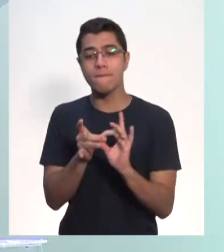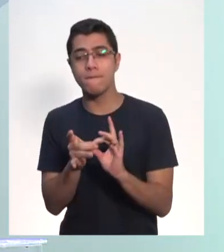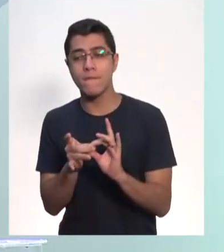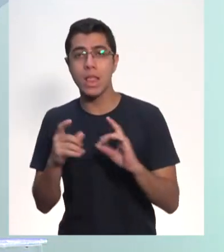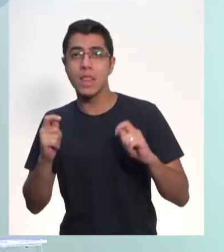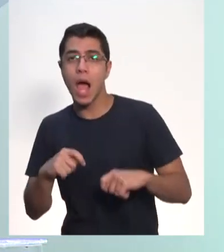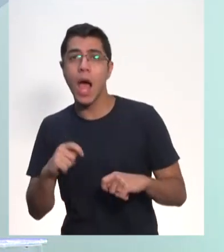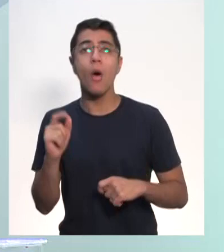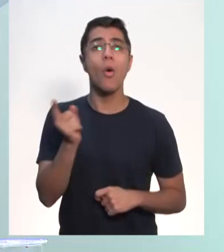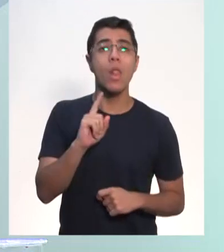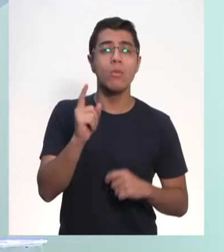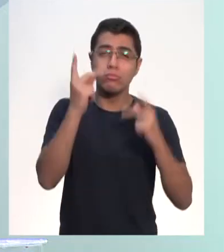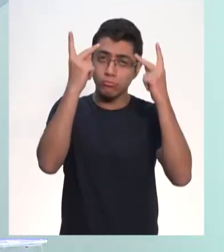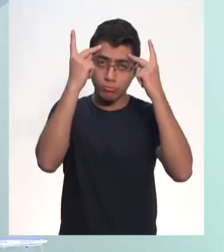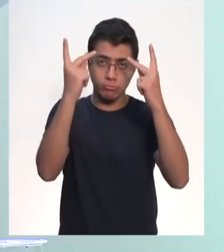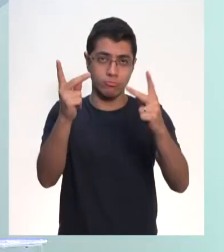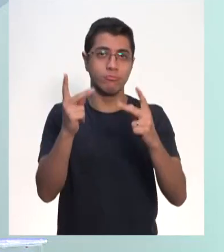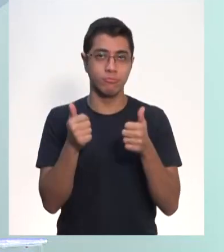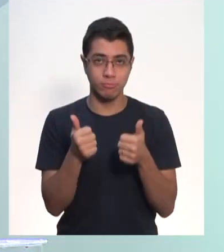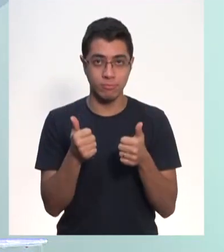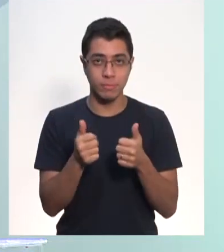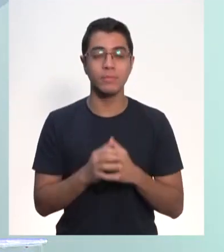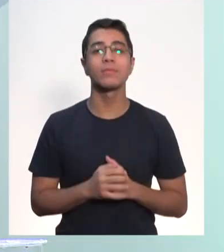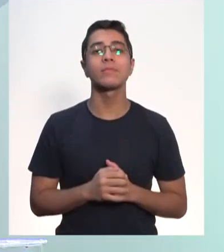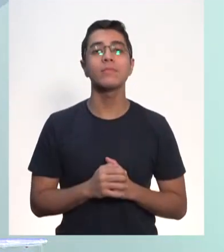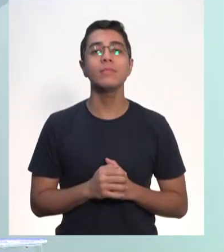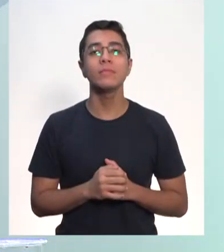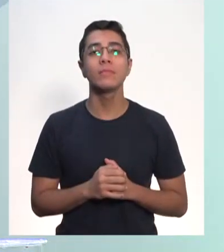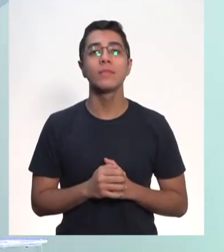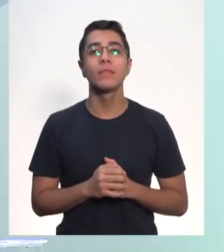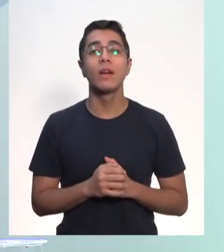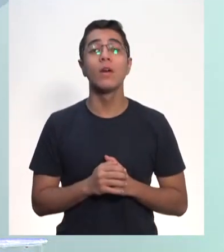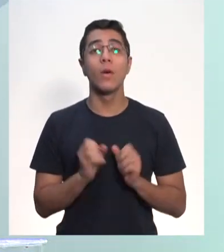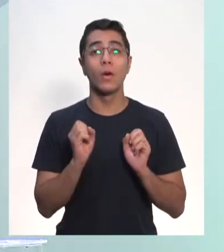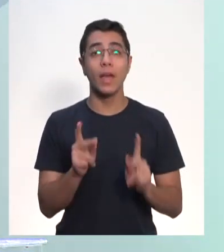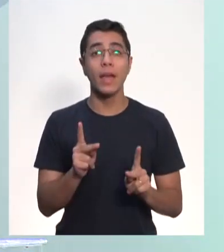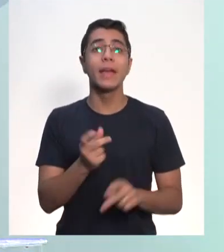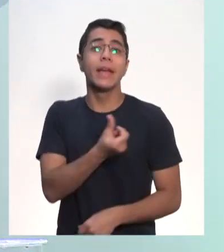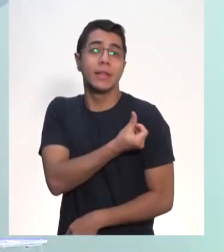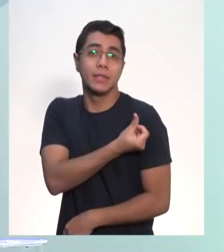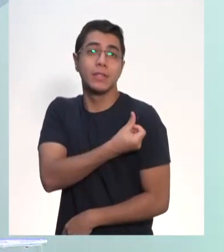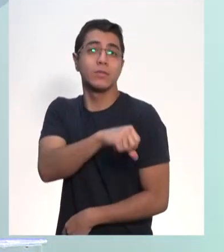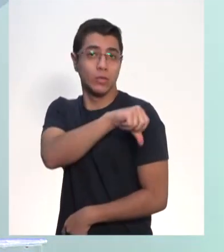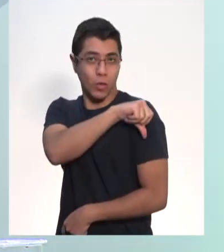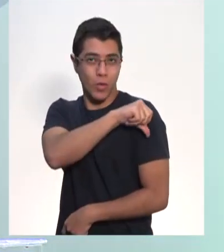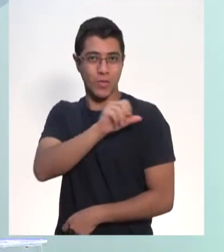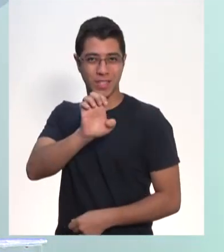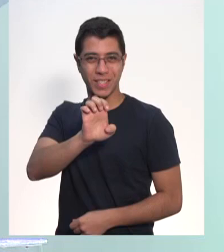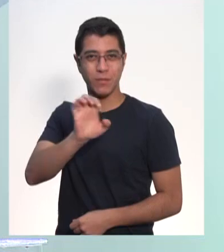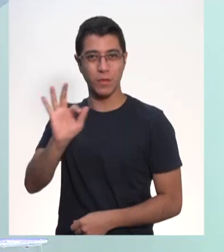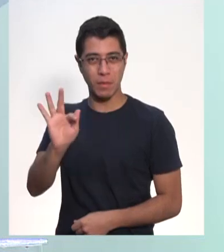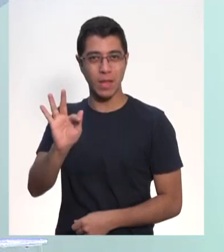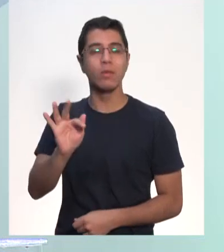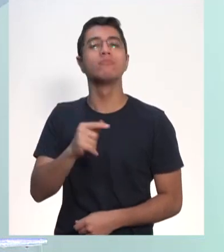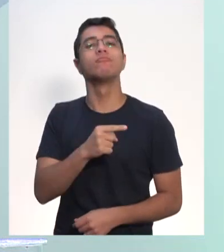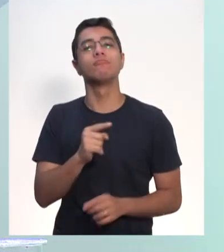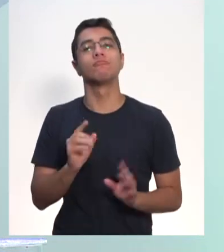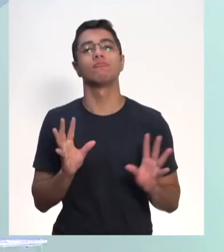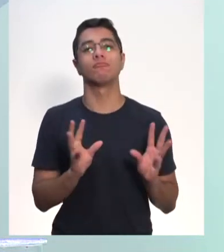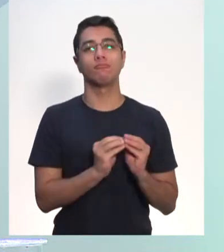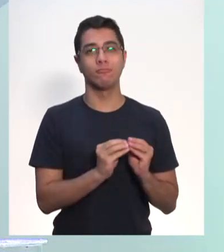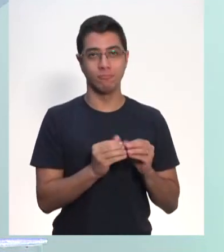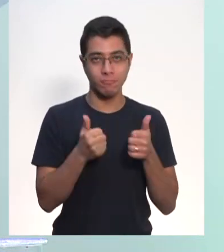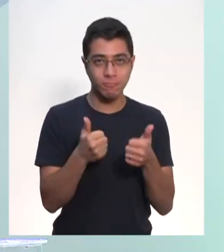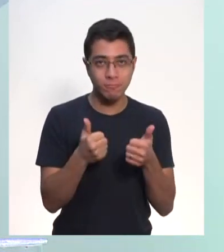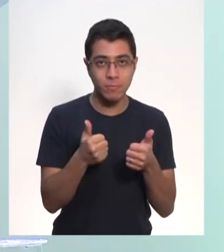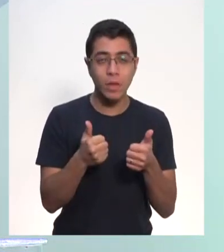isso. Reparem que, quando a gente fala de habilidades para o currículo paulista, o currículo paulista, a habilidade é